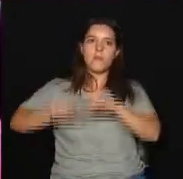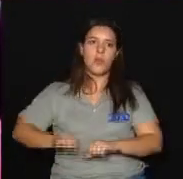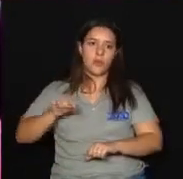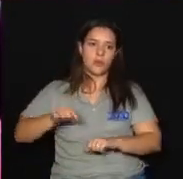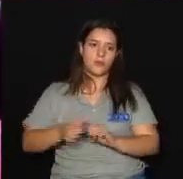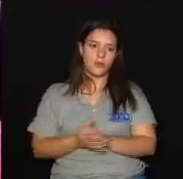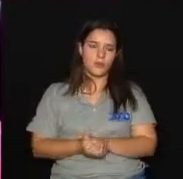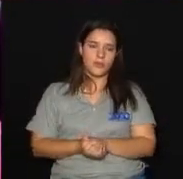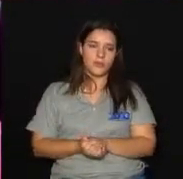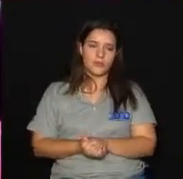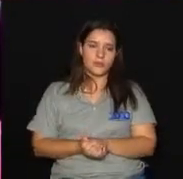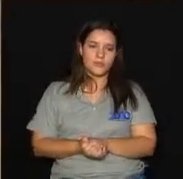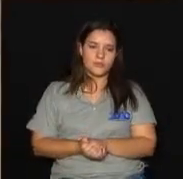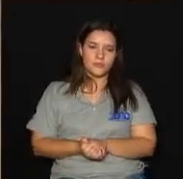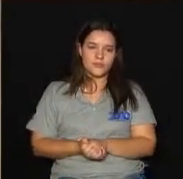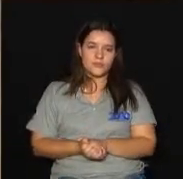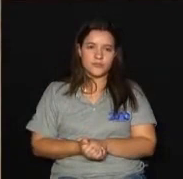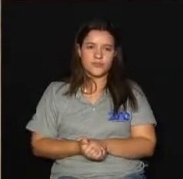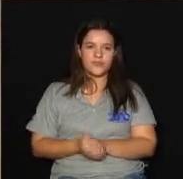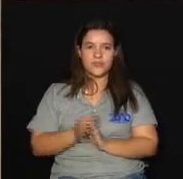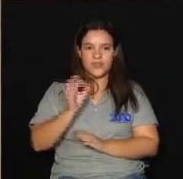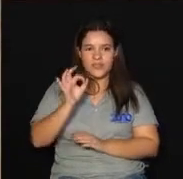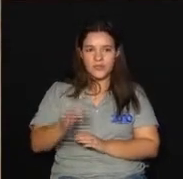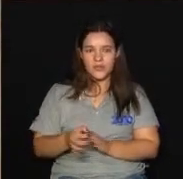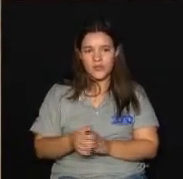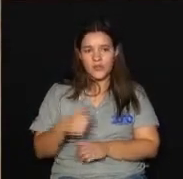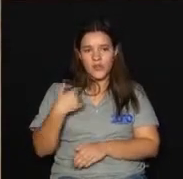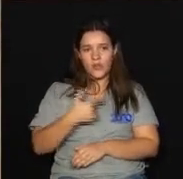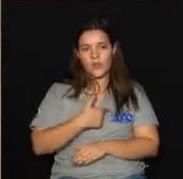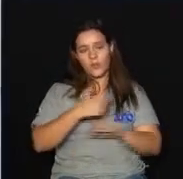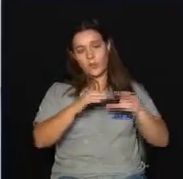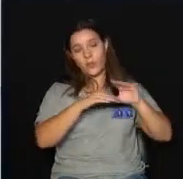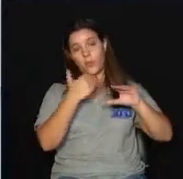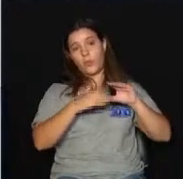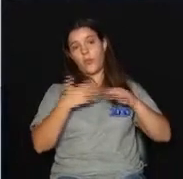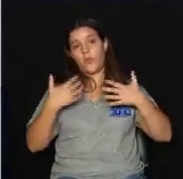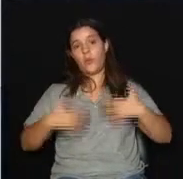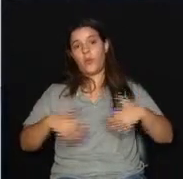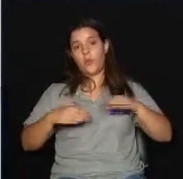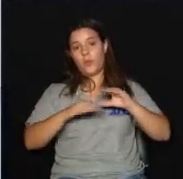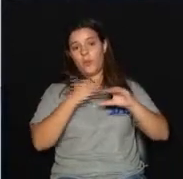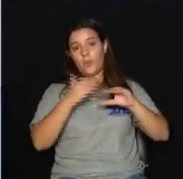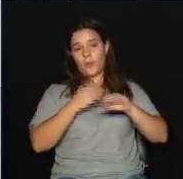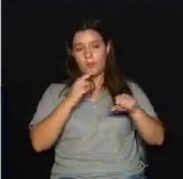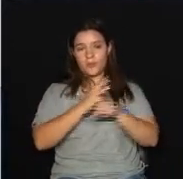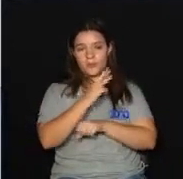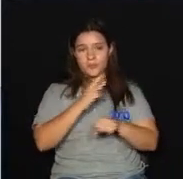bom. Tá certo, então nós estamos recebendo muitas mensagens aqui,